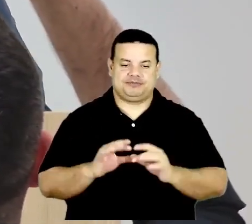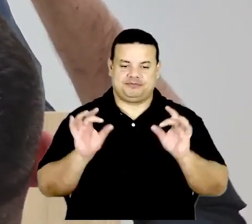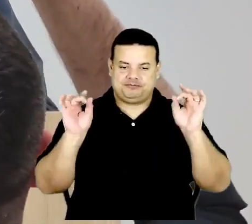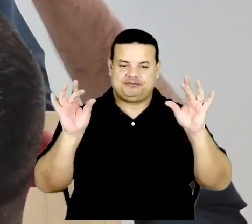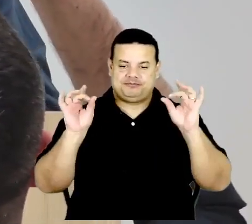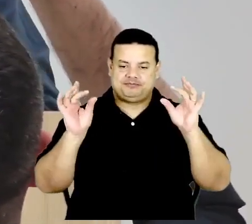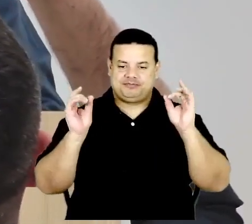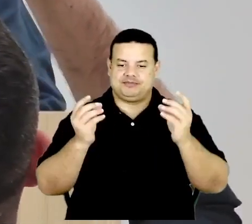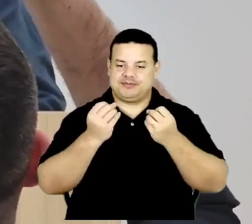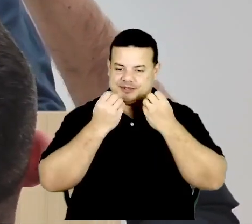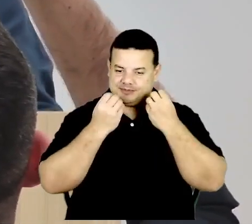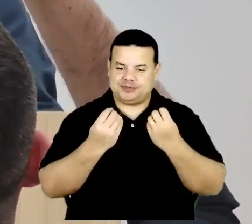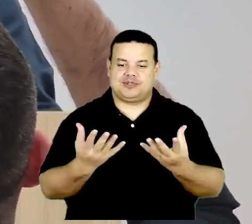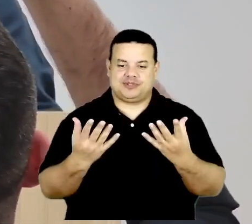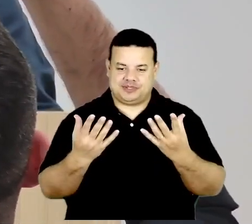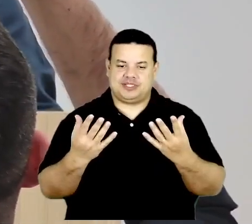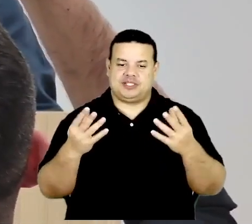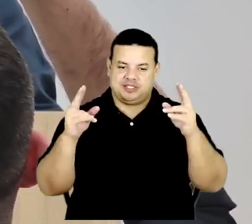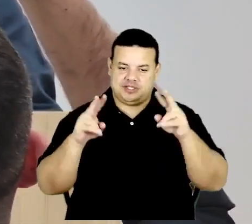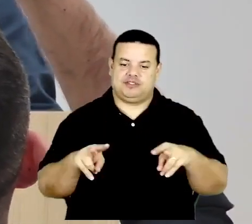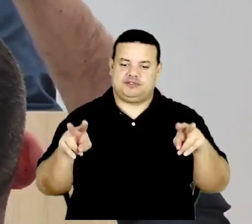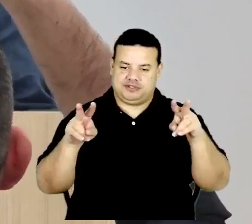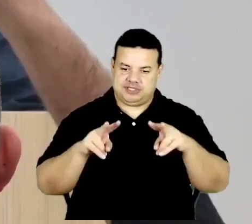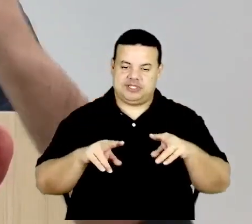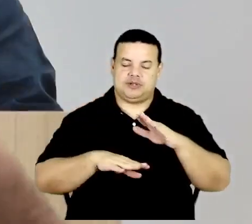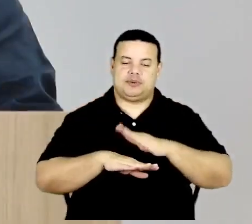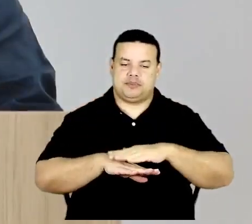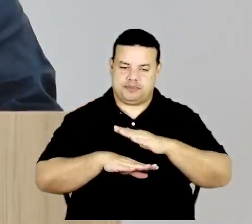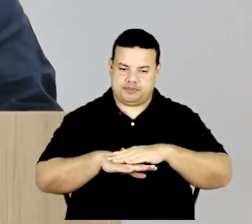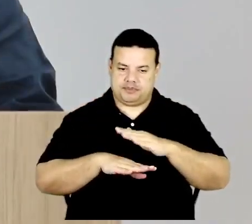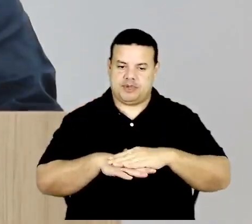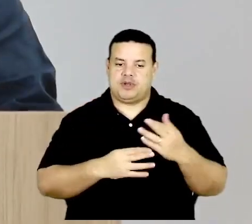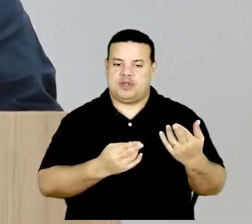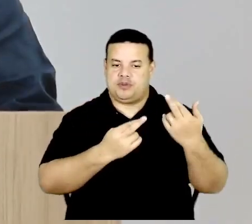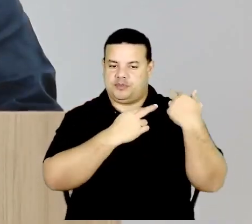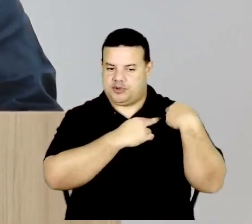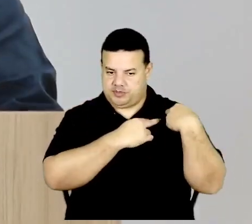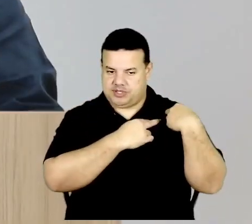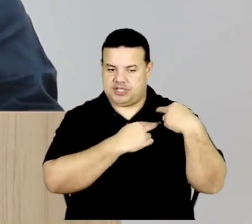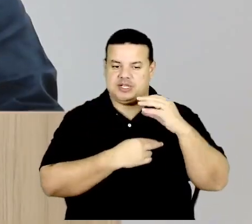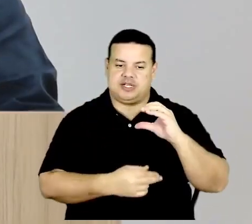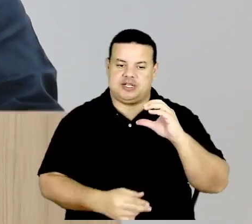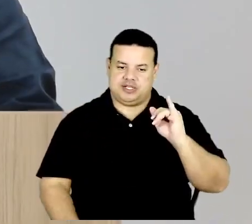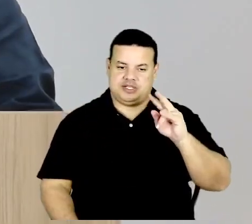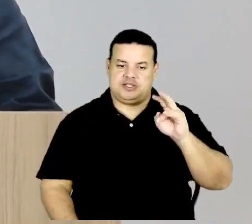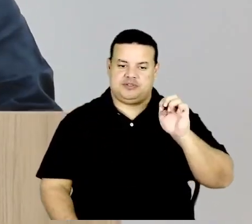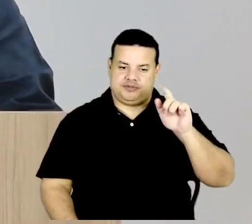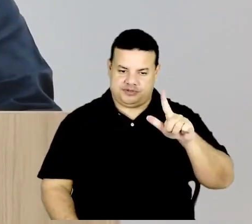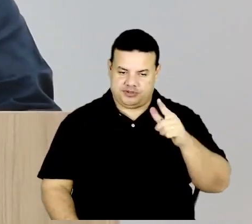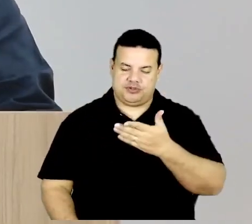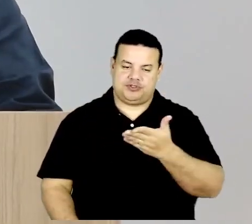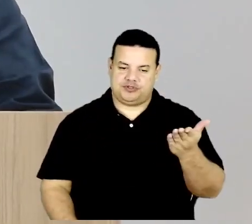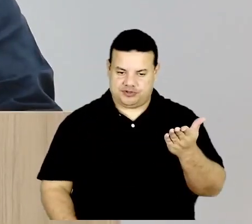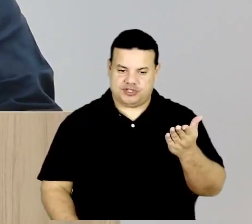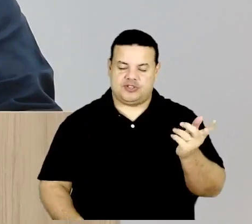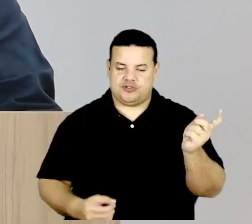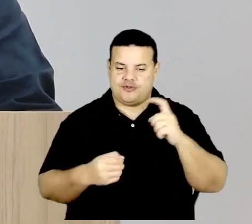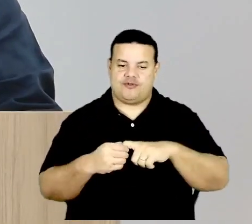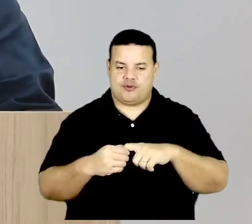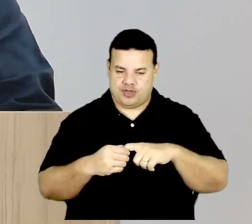dessa visão né dessa responsabilidade civil que vocês estão Tendo também em retornar pro município e dar pro